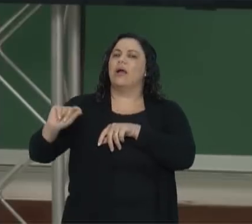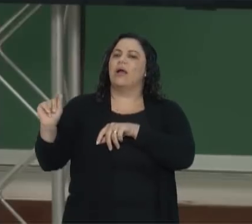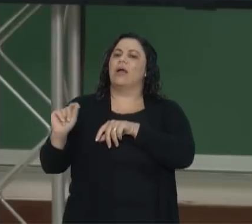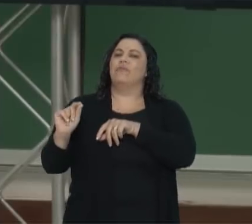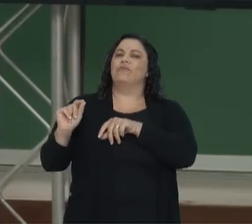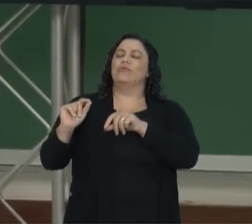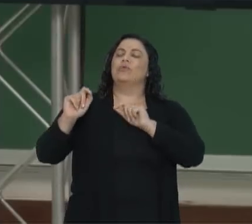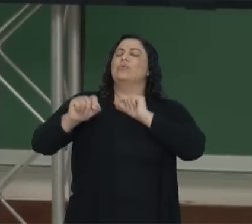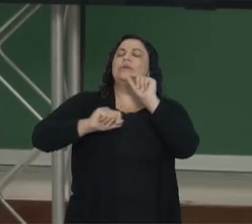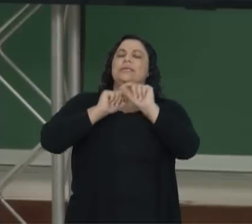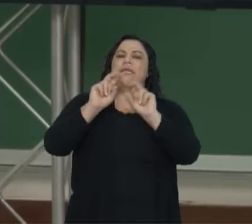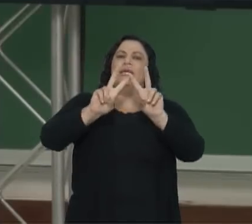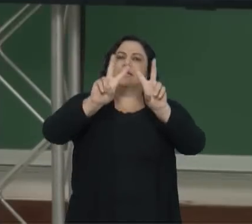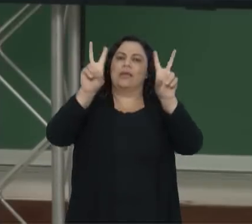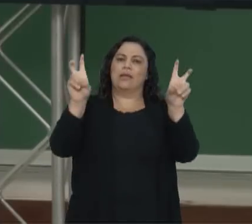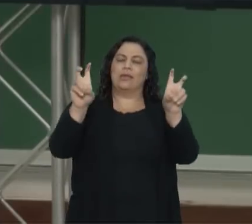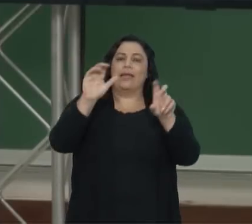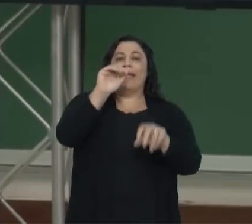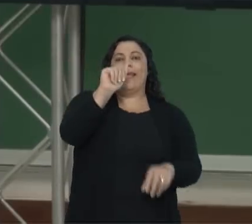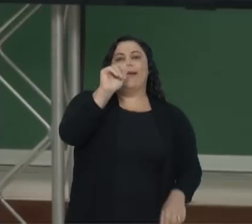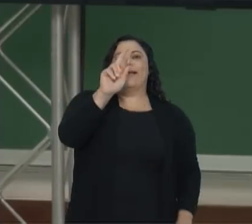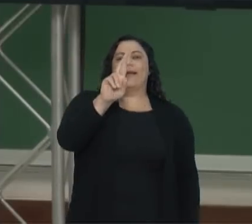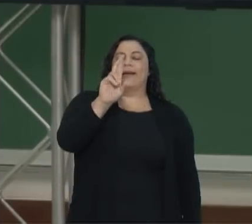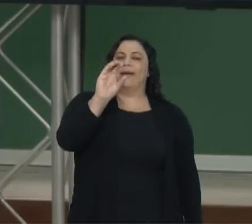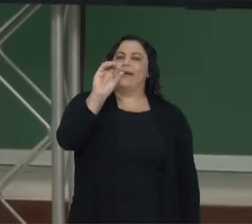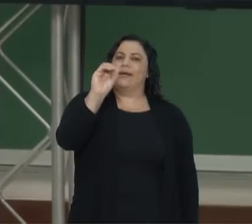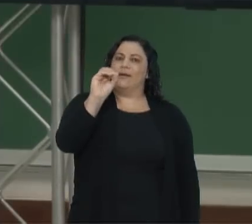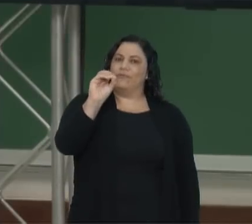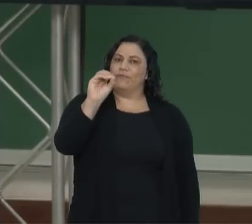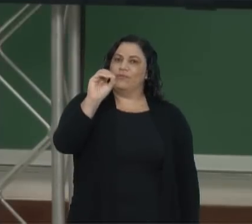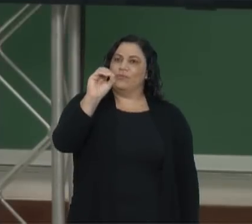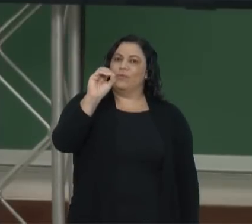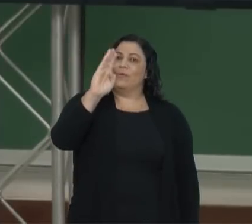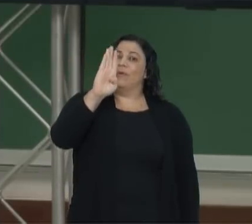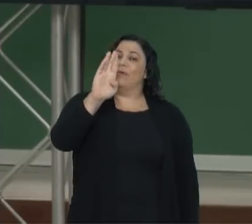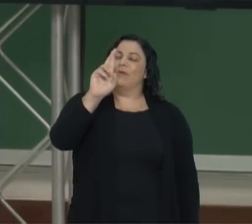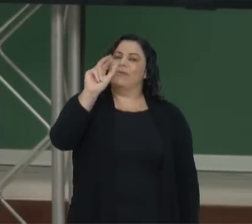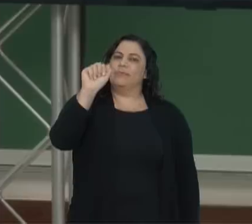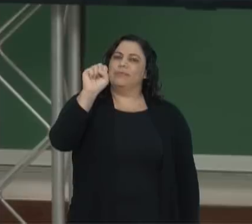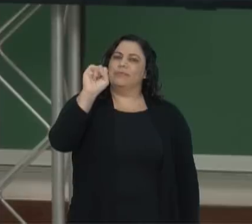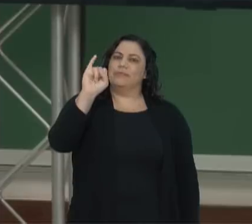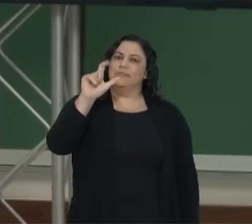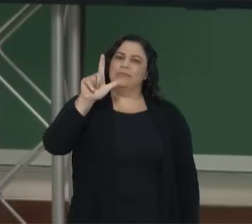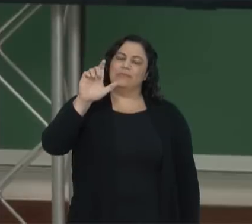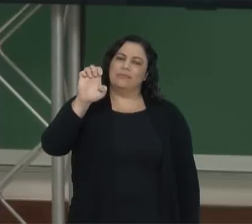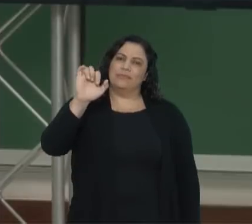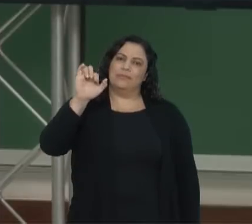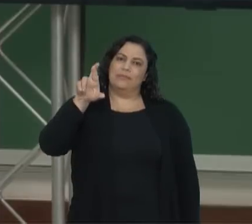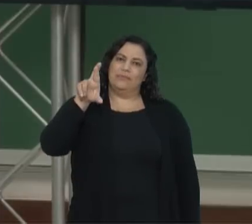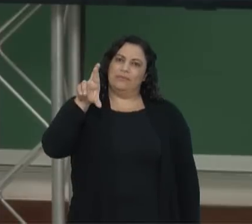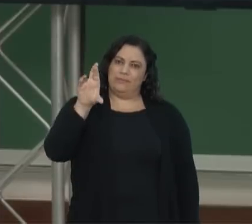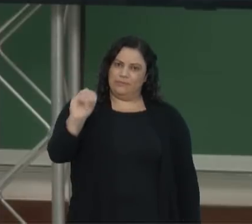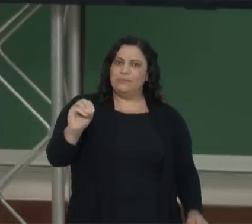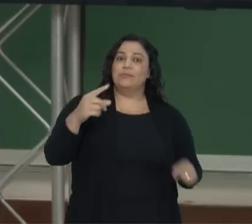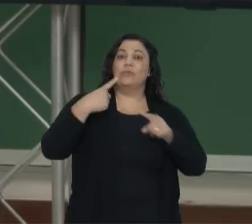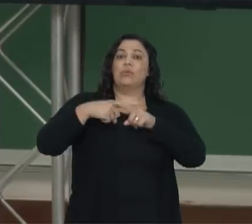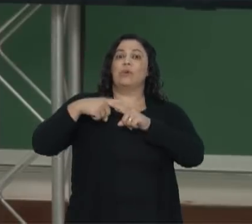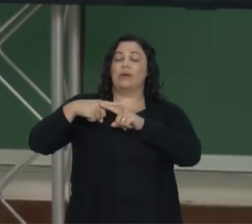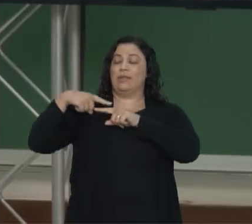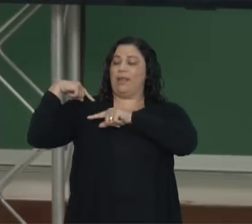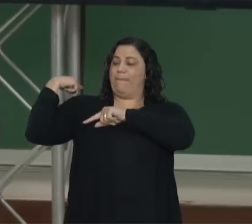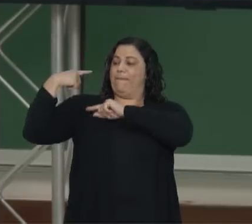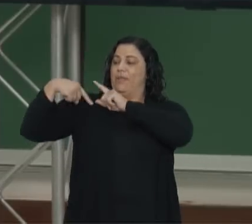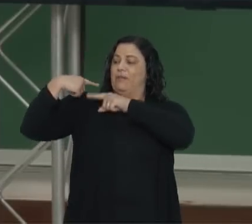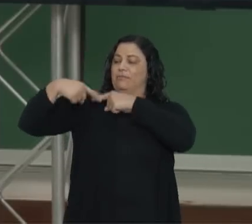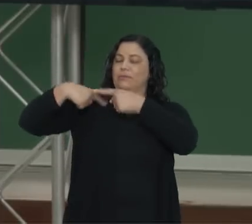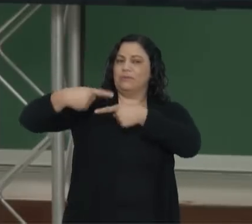gente usa essa característica de afro-brasileiros ou afrodescendentes, porque descendem desses povos que vieram da